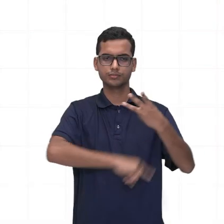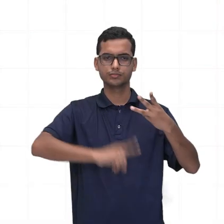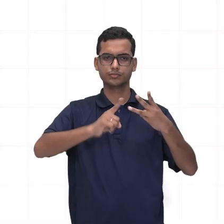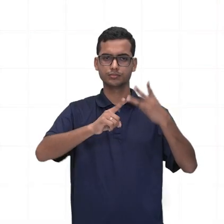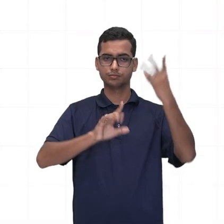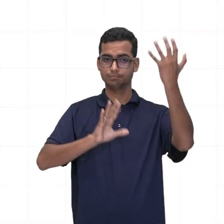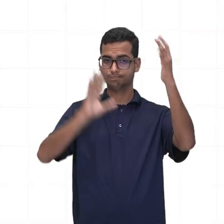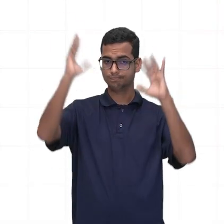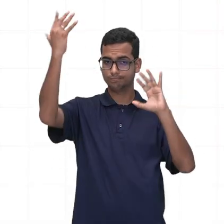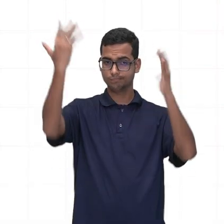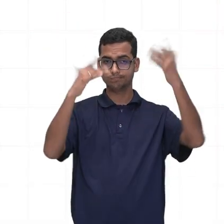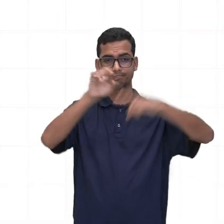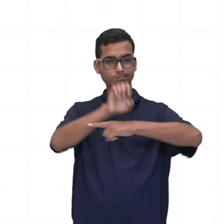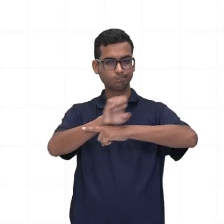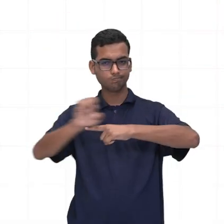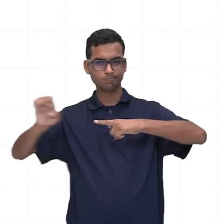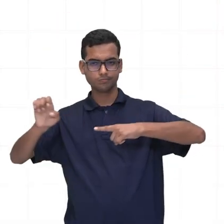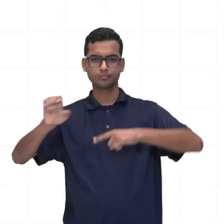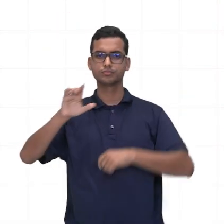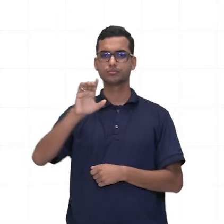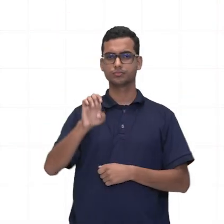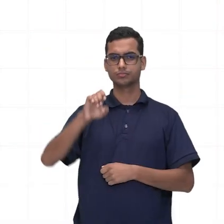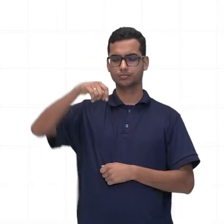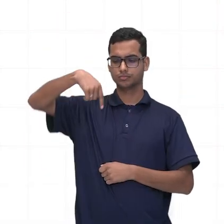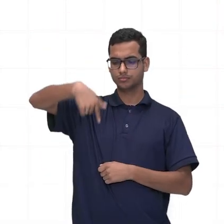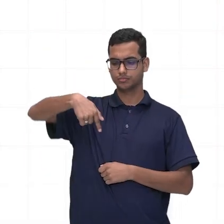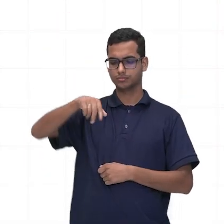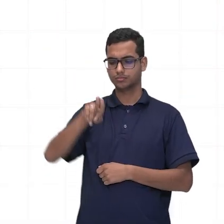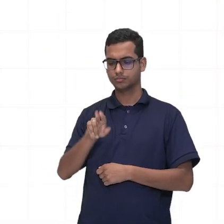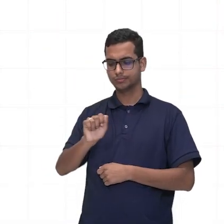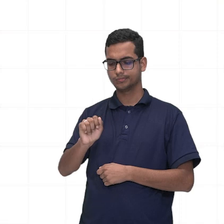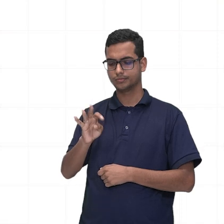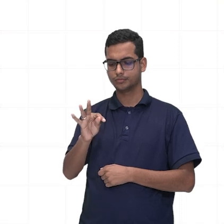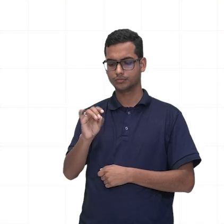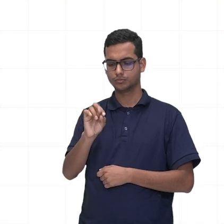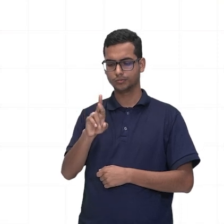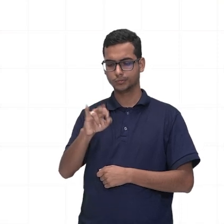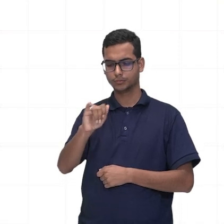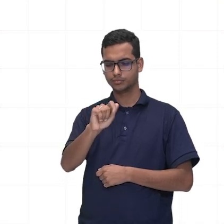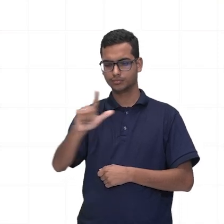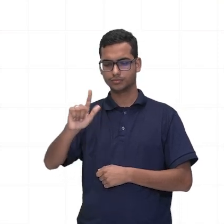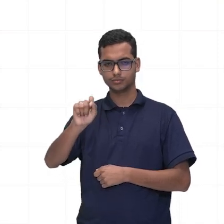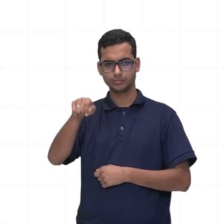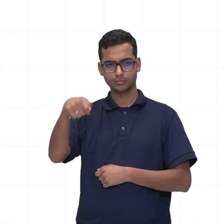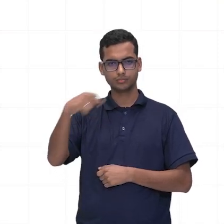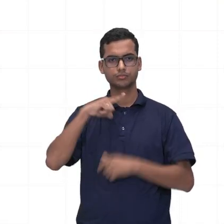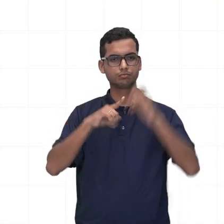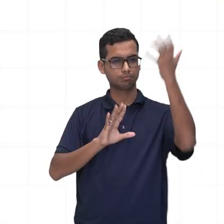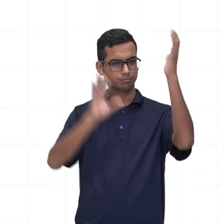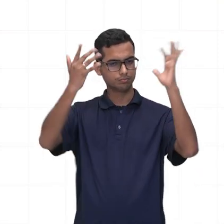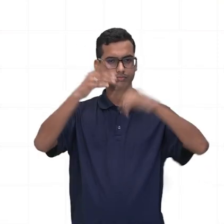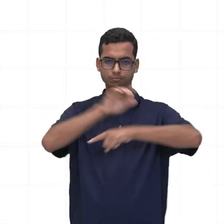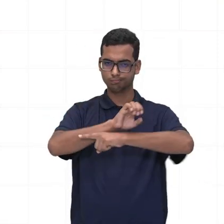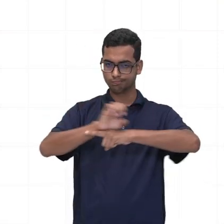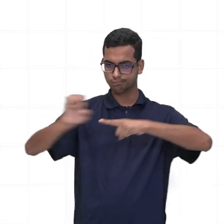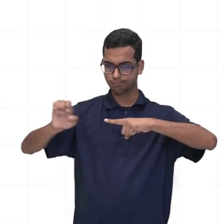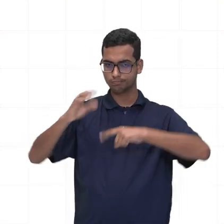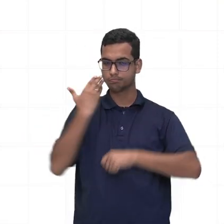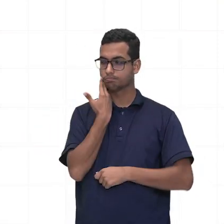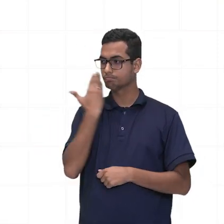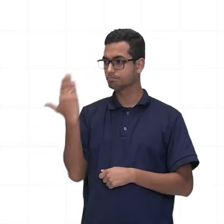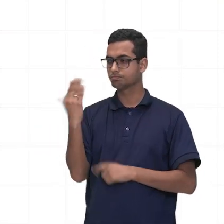equatorial, né? Então, esse é o clima da nossa região. E aí nós temos as características que a gente vai observar, que